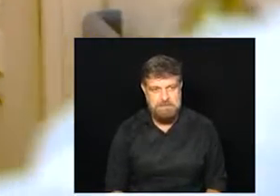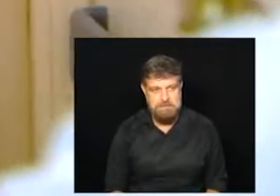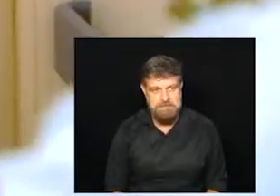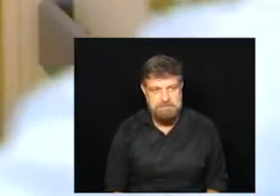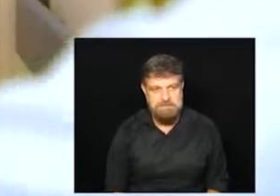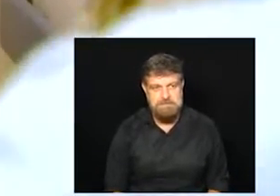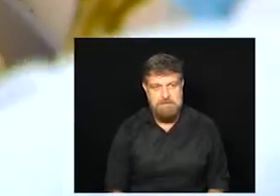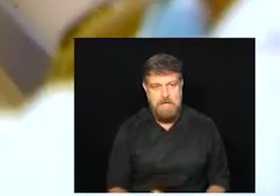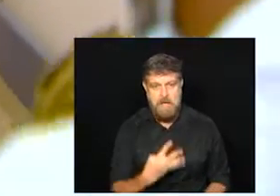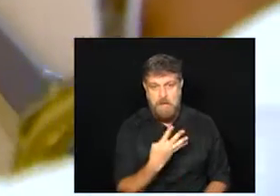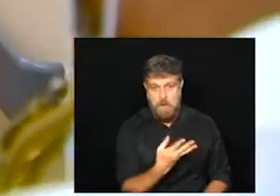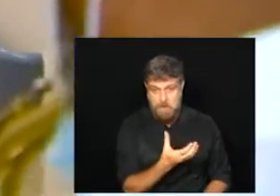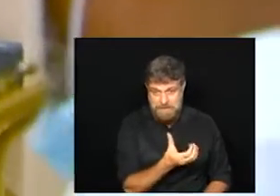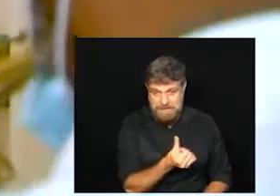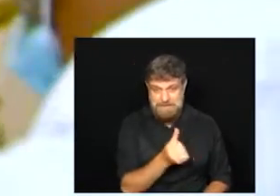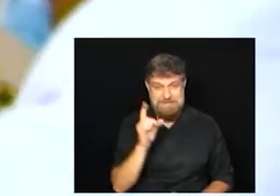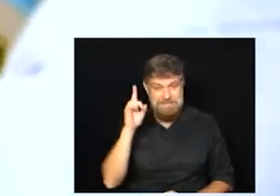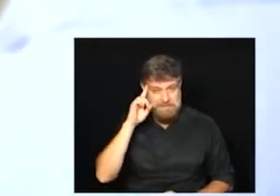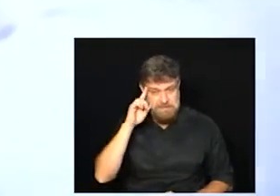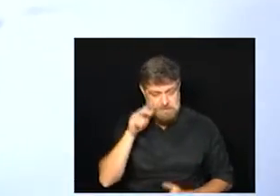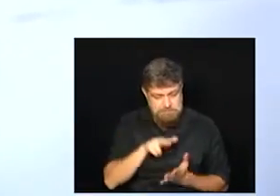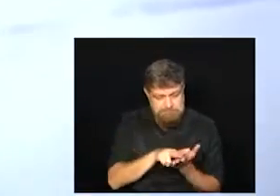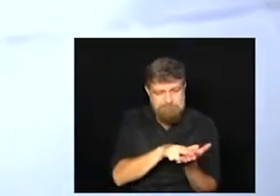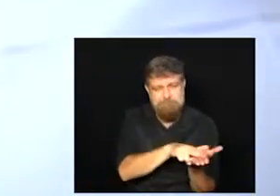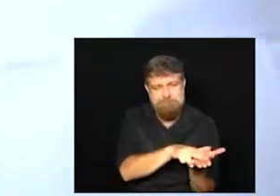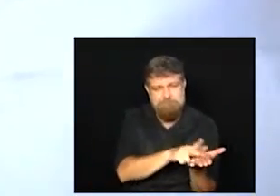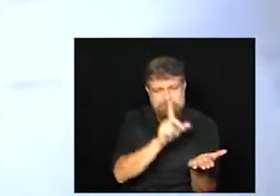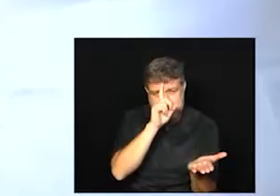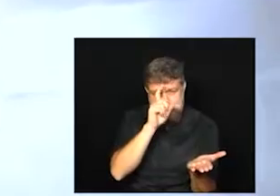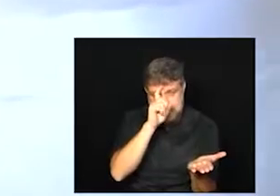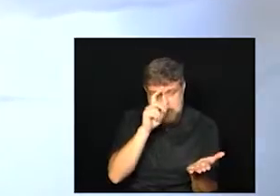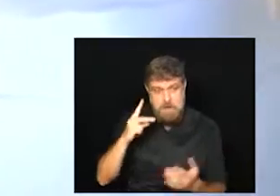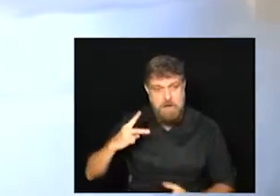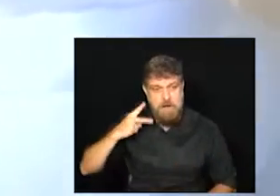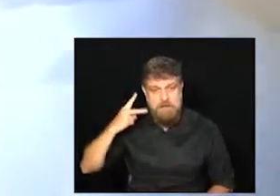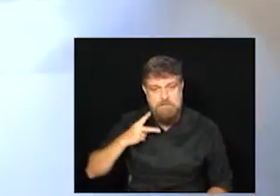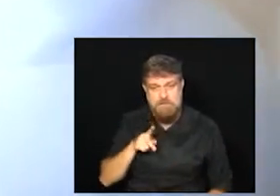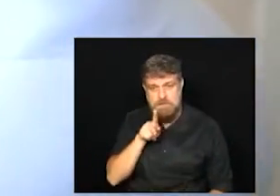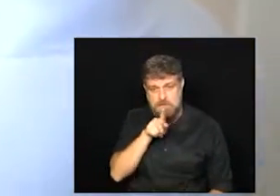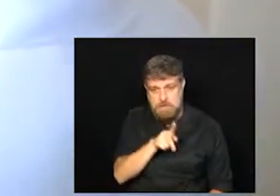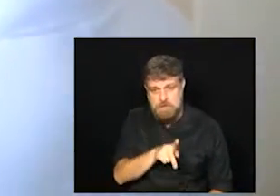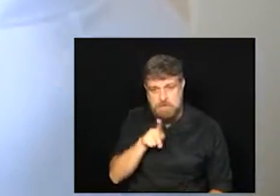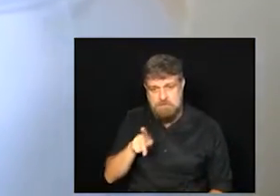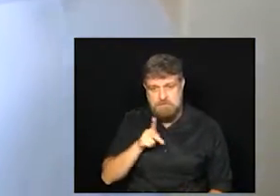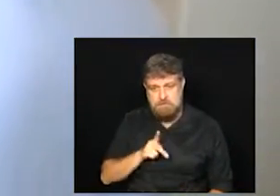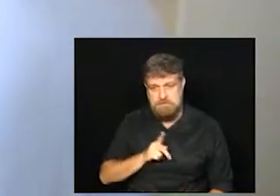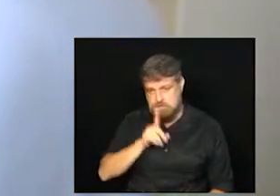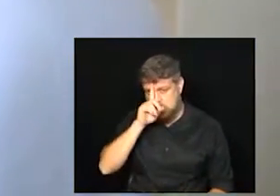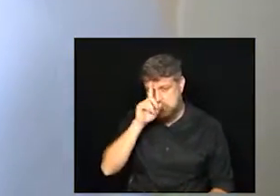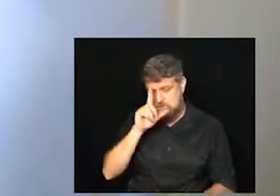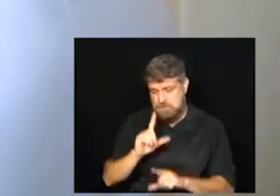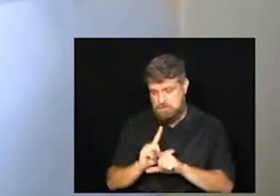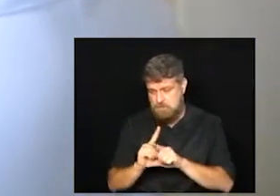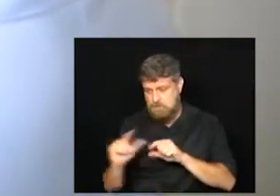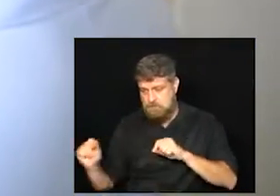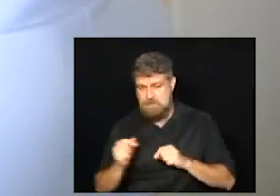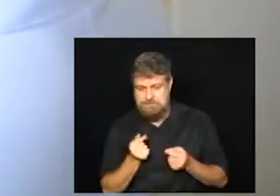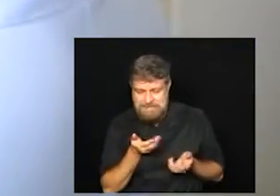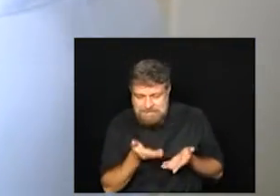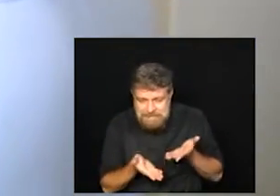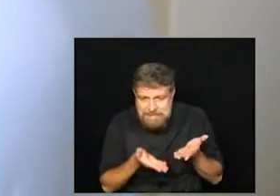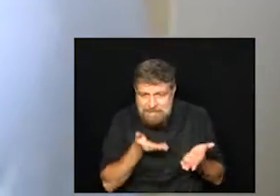Após 46 dias internado, o vereador professor Alberto deixou o hospital. O parlamentar estava em tratamento